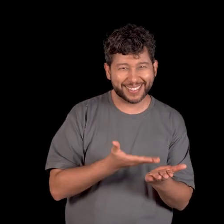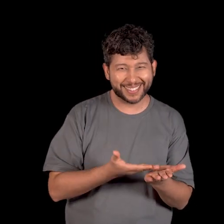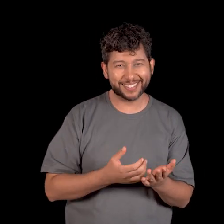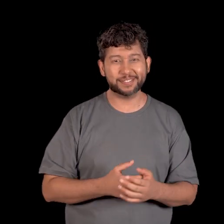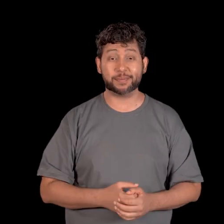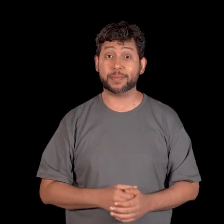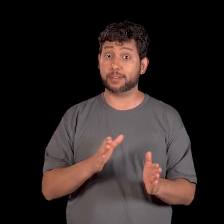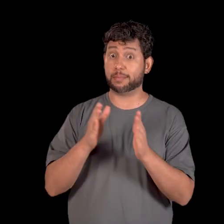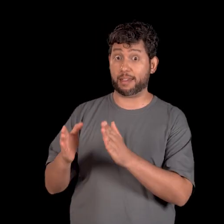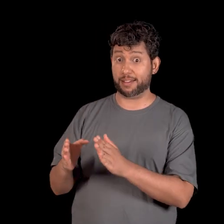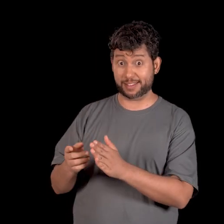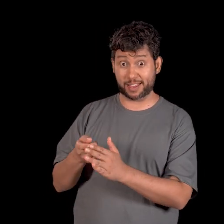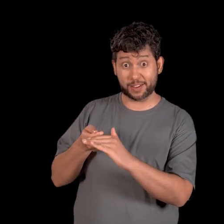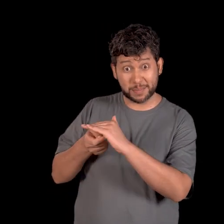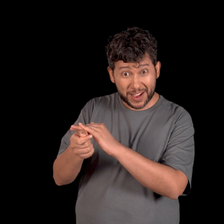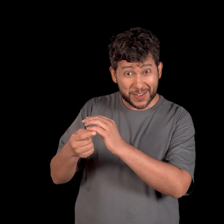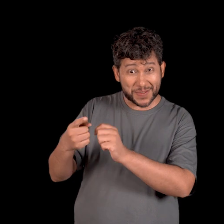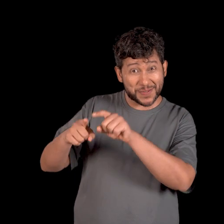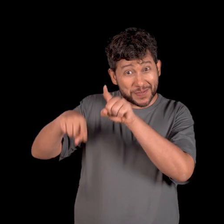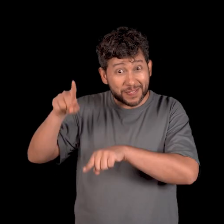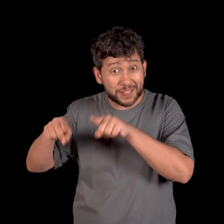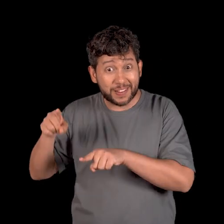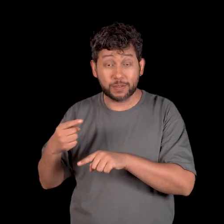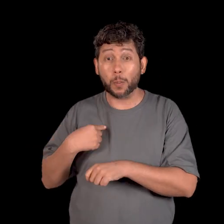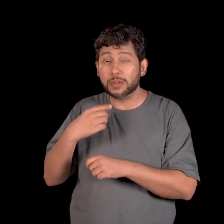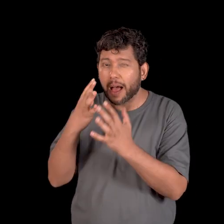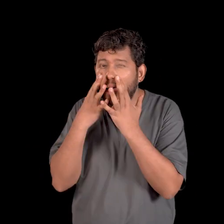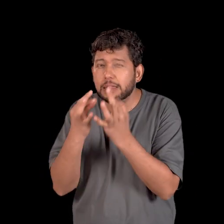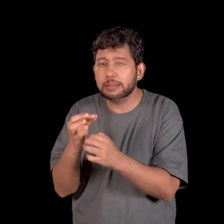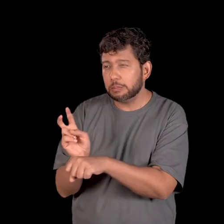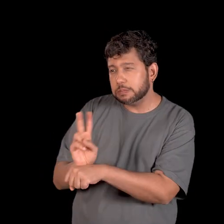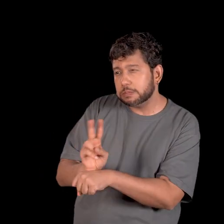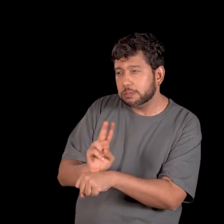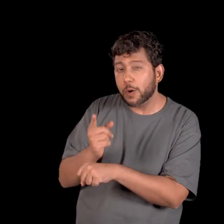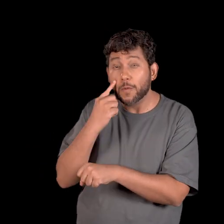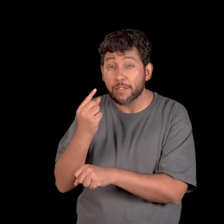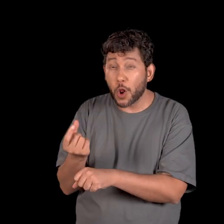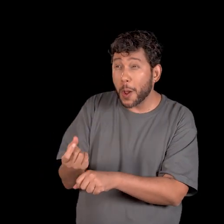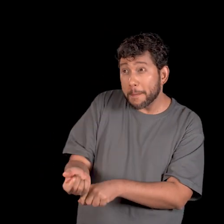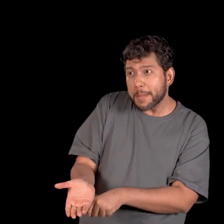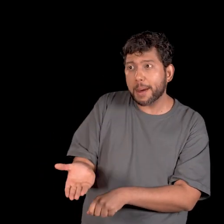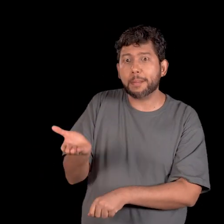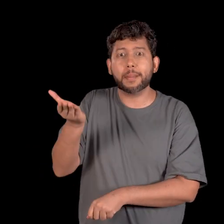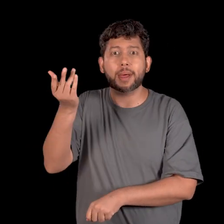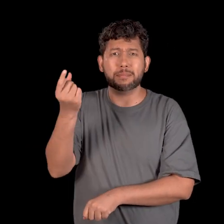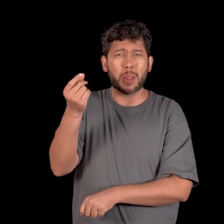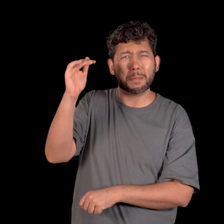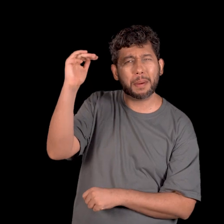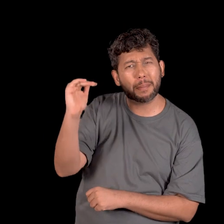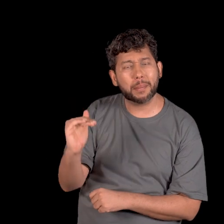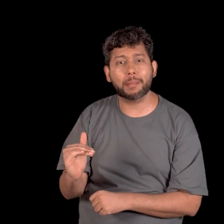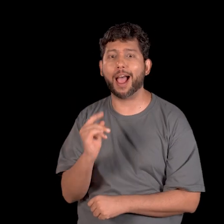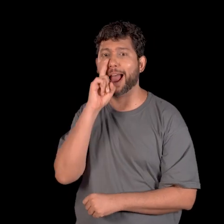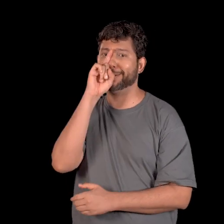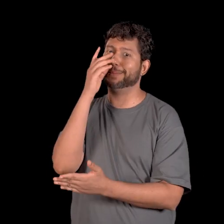e os CDBs, certificados de depósitos bancários. Já na renda variável, o investidor deve monitorar com atenção